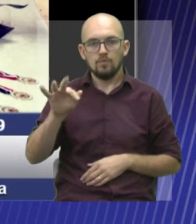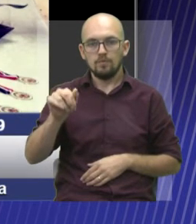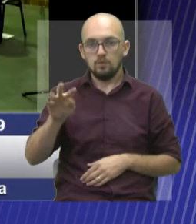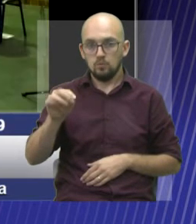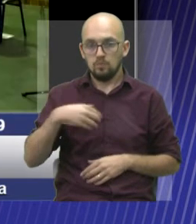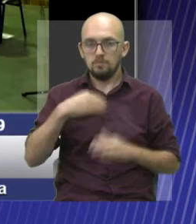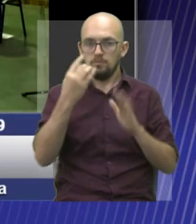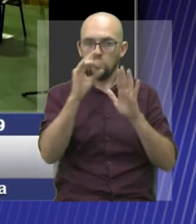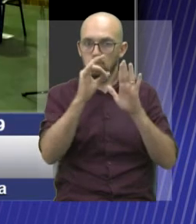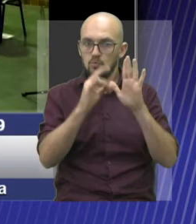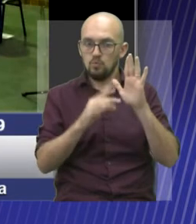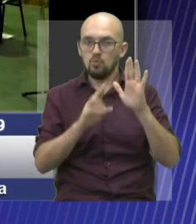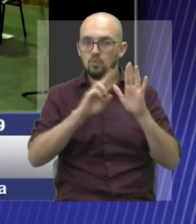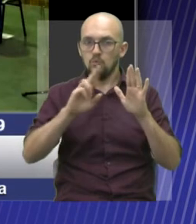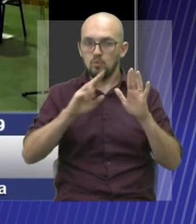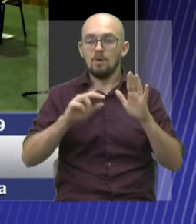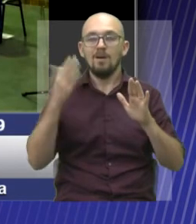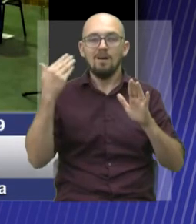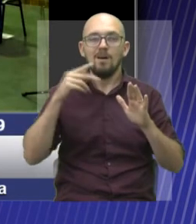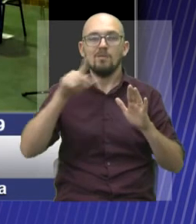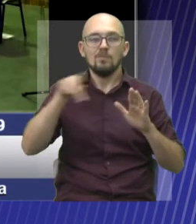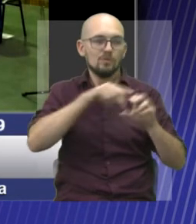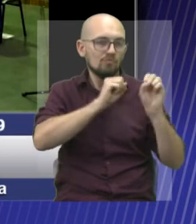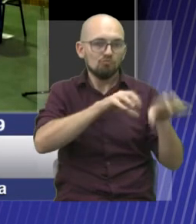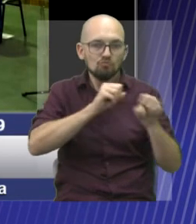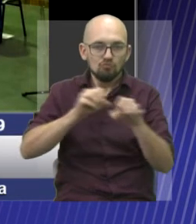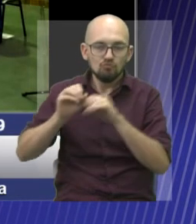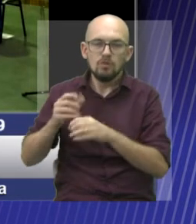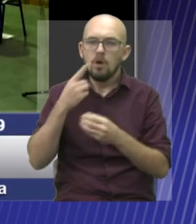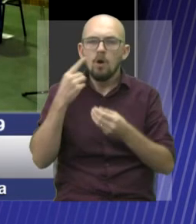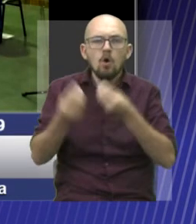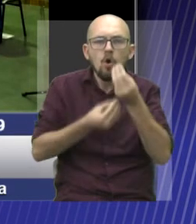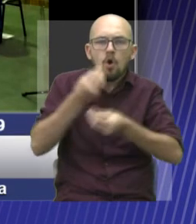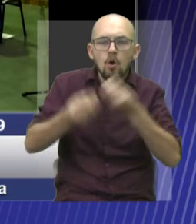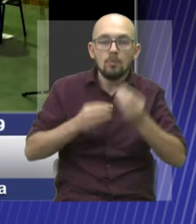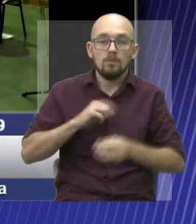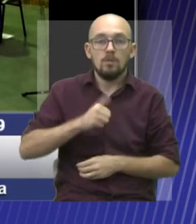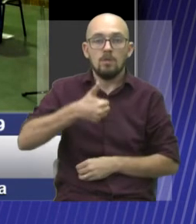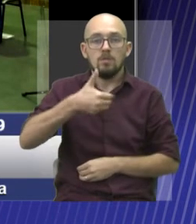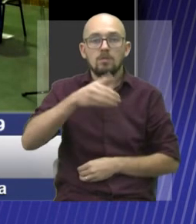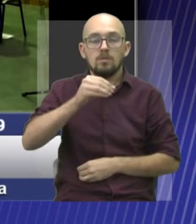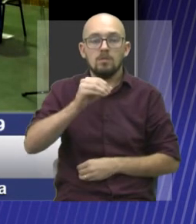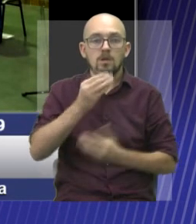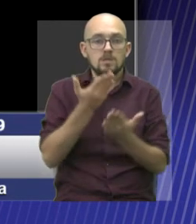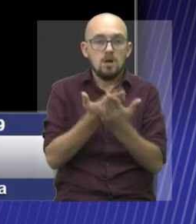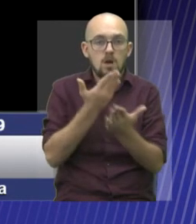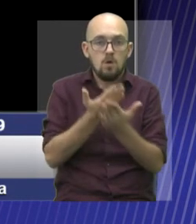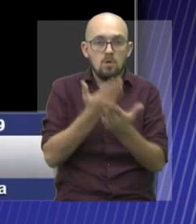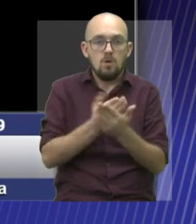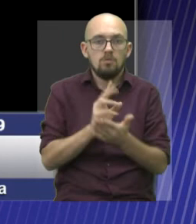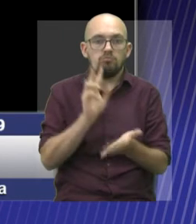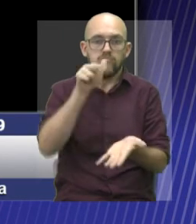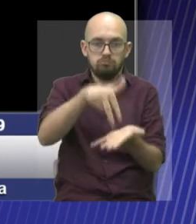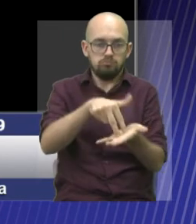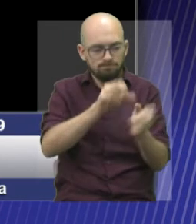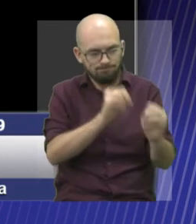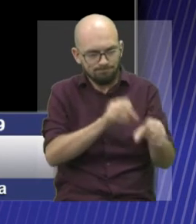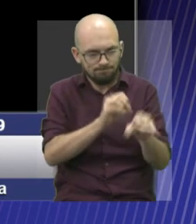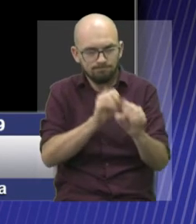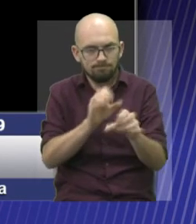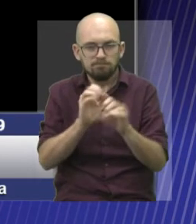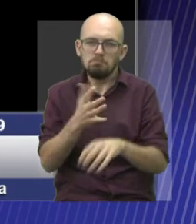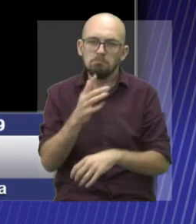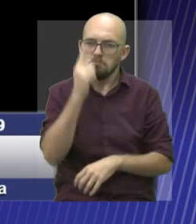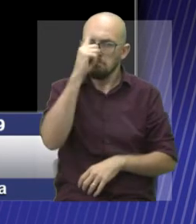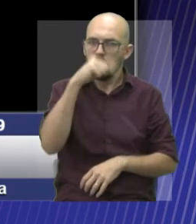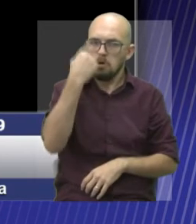senhor presidente. O PROERD é desenvolvido em 10 lições e 45 a 60 minutos a serem ministradas obrigatoriamente